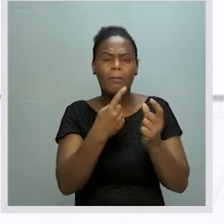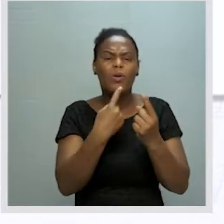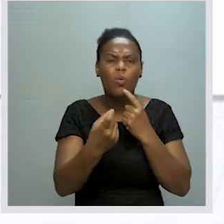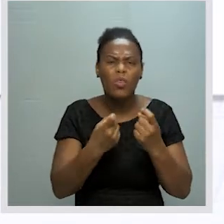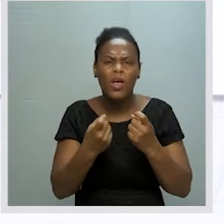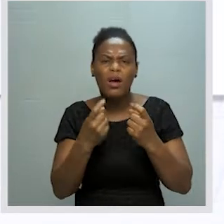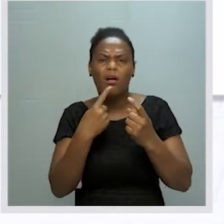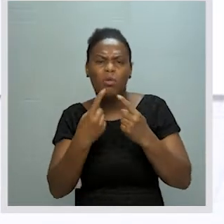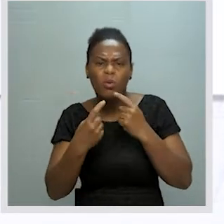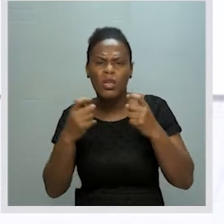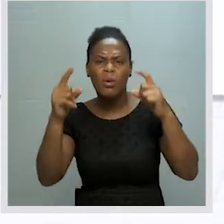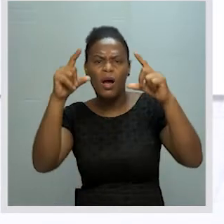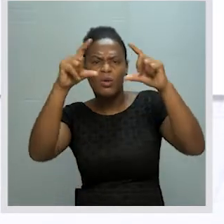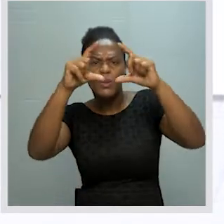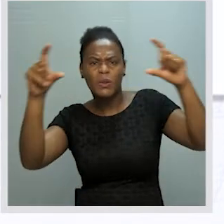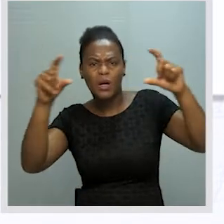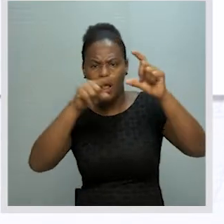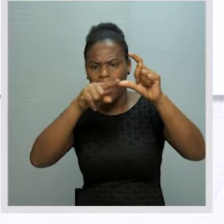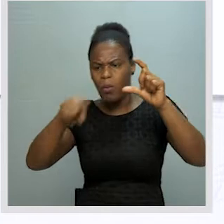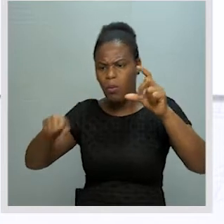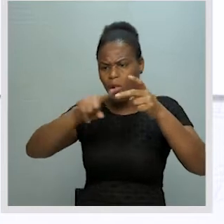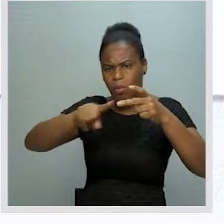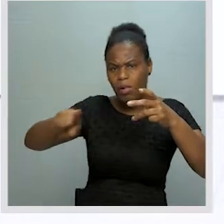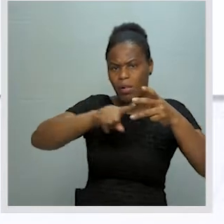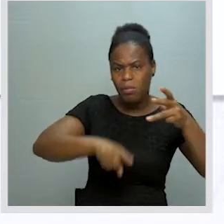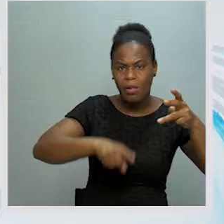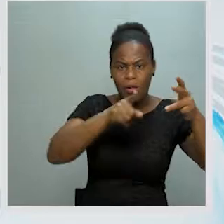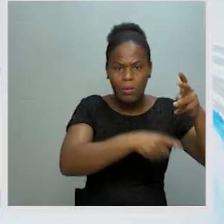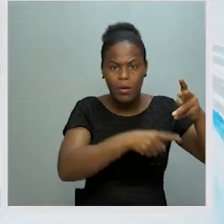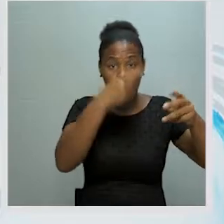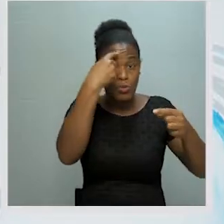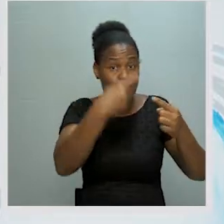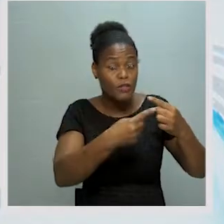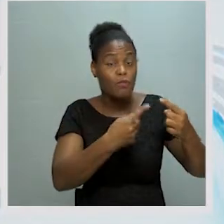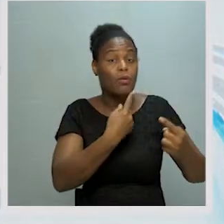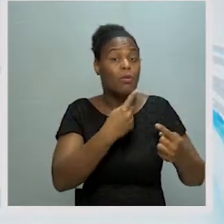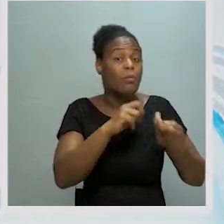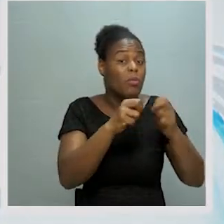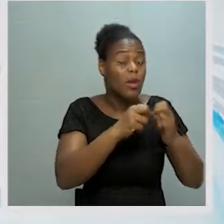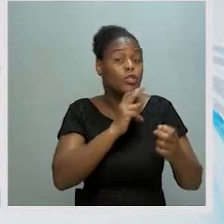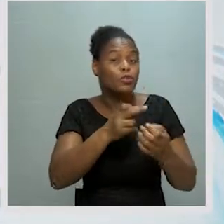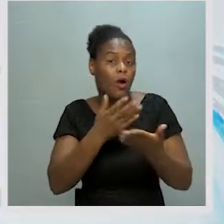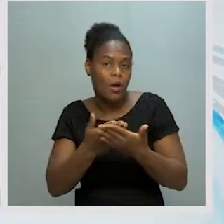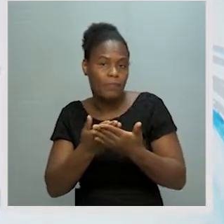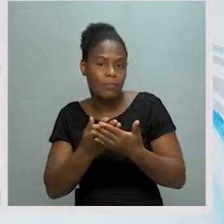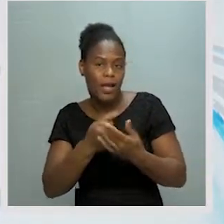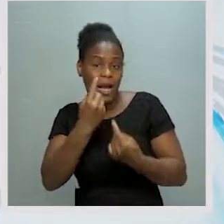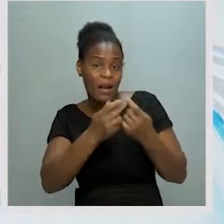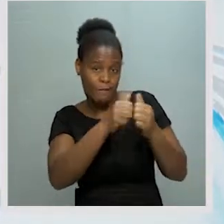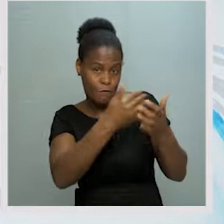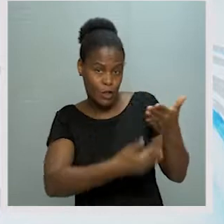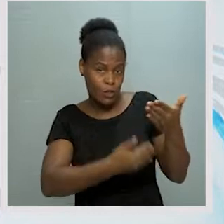que devem ser respondidas com o objetivo de resolver determinados problemas. Cada ficha tem o seu objetivo